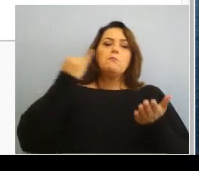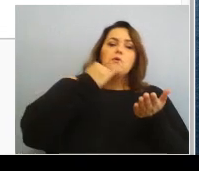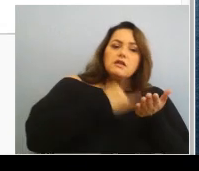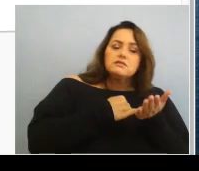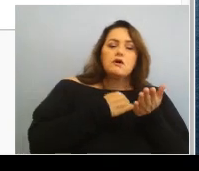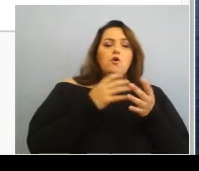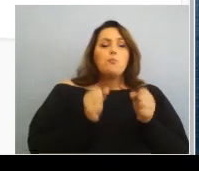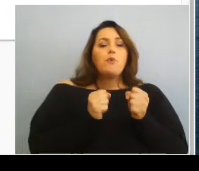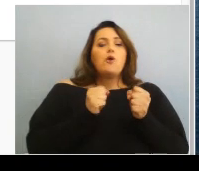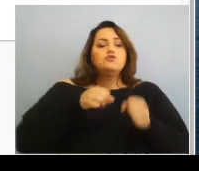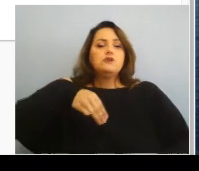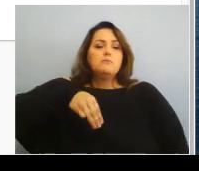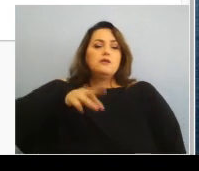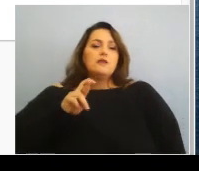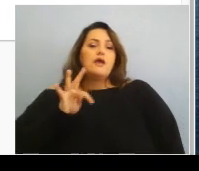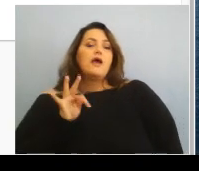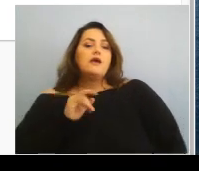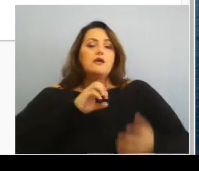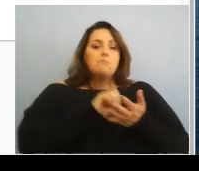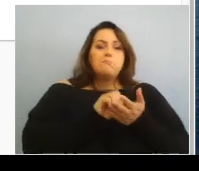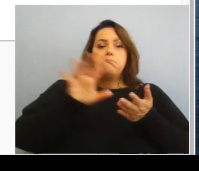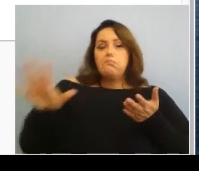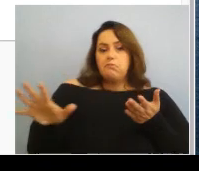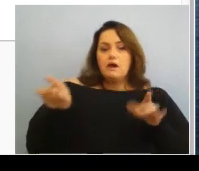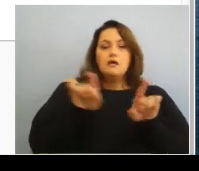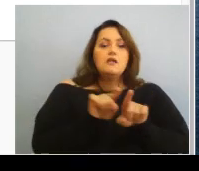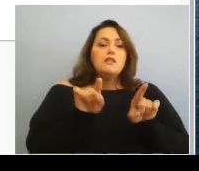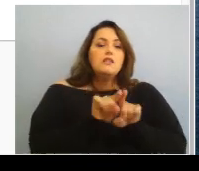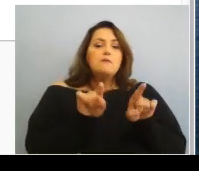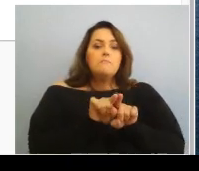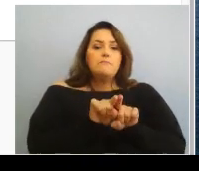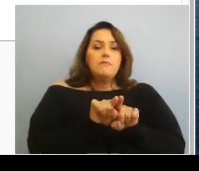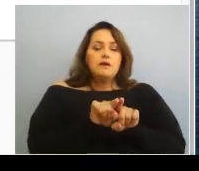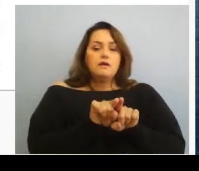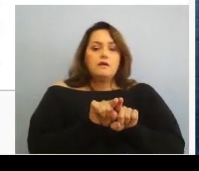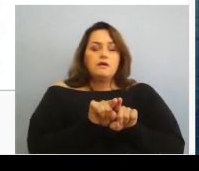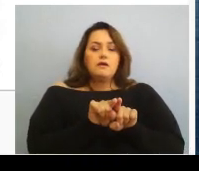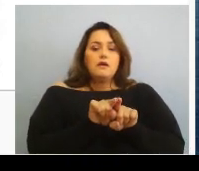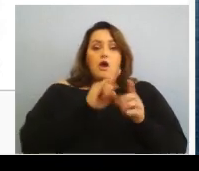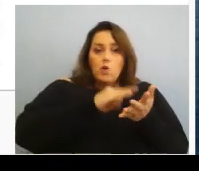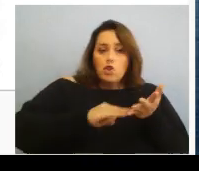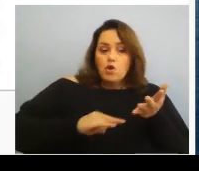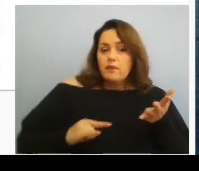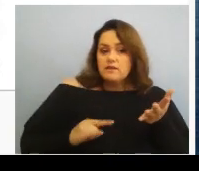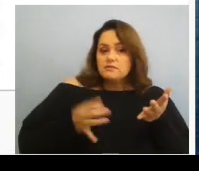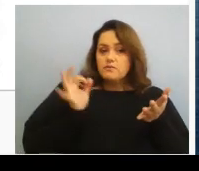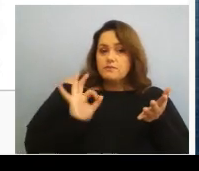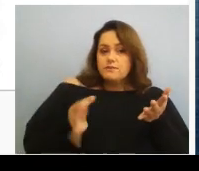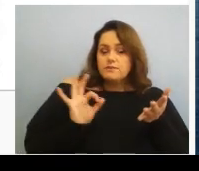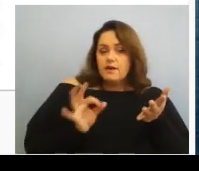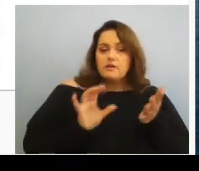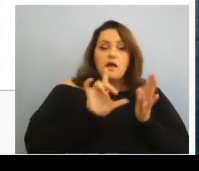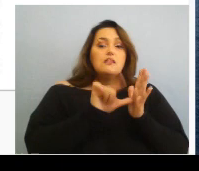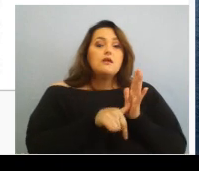um MTR para resíduos de exportação, que também se requer a documentação correspondente.